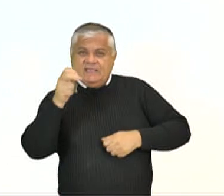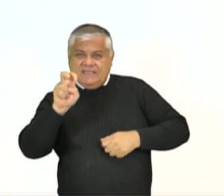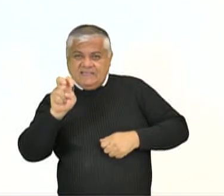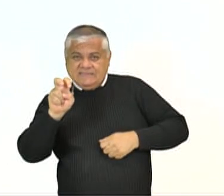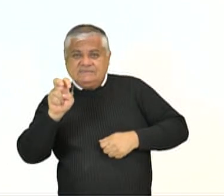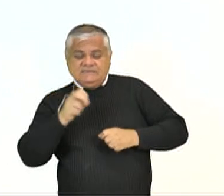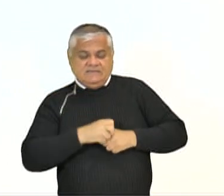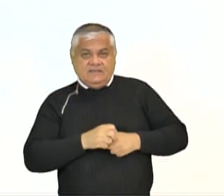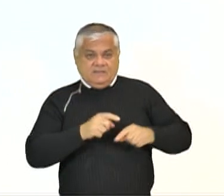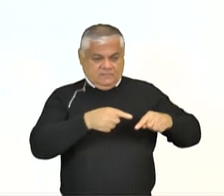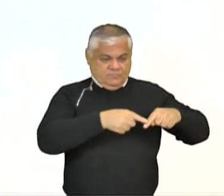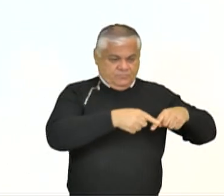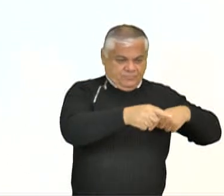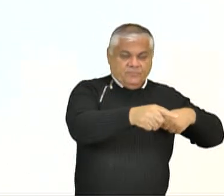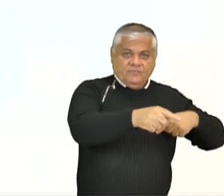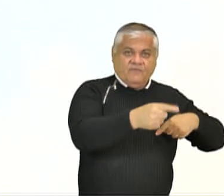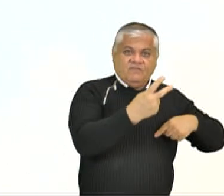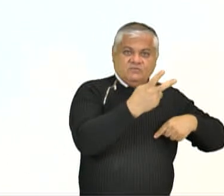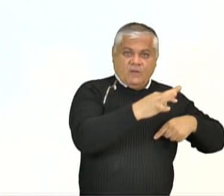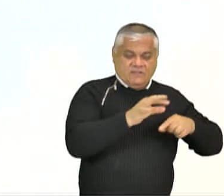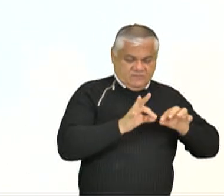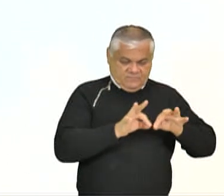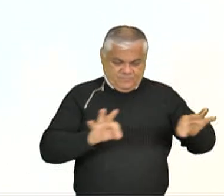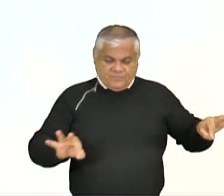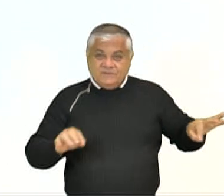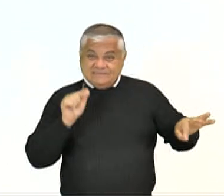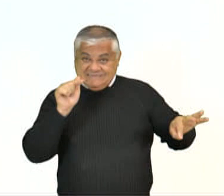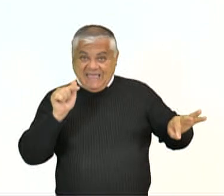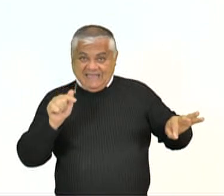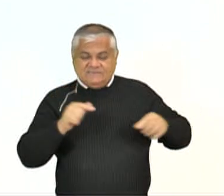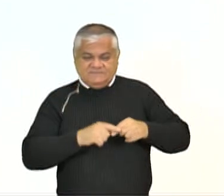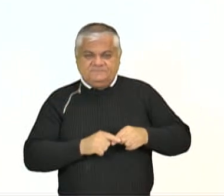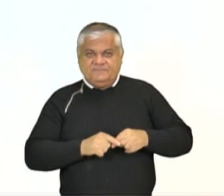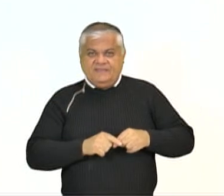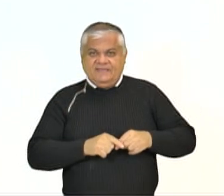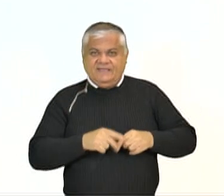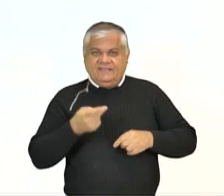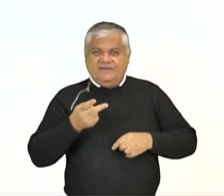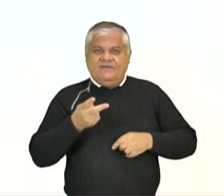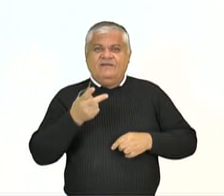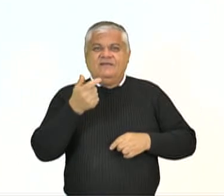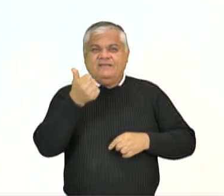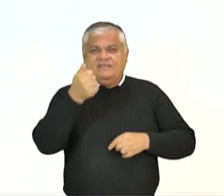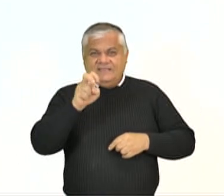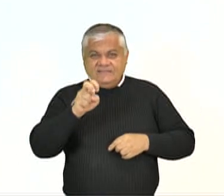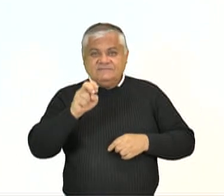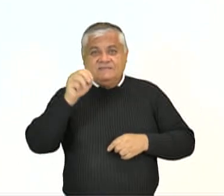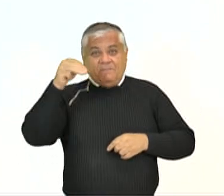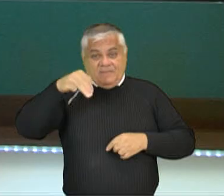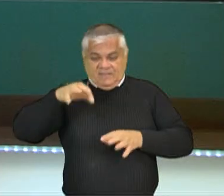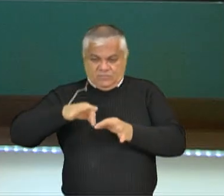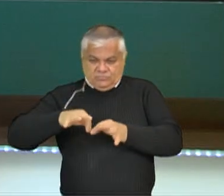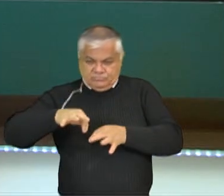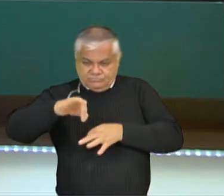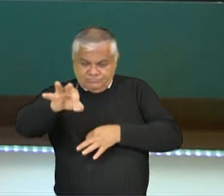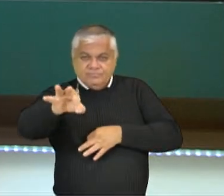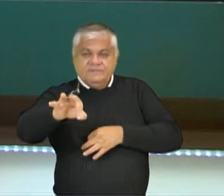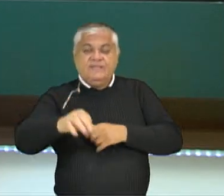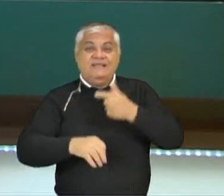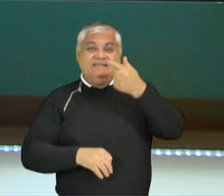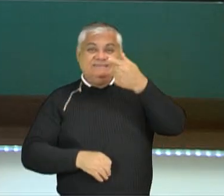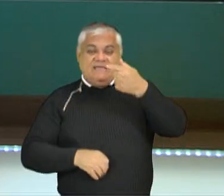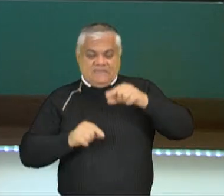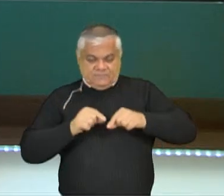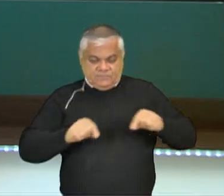por 7,62, então ela tinha 15 metros e 24 por 7,62. Foi para 18 metros